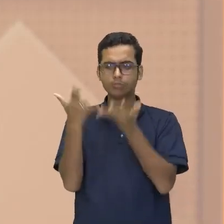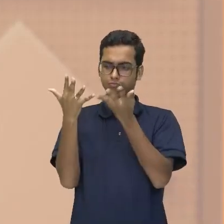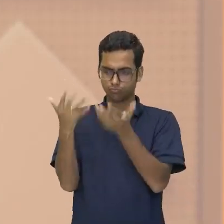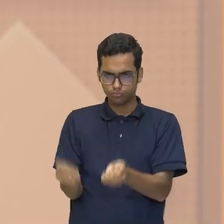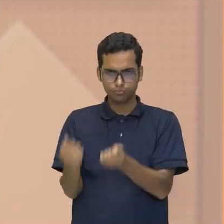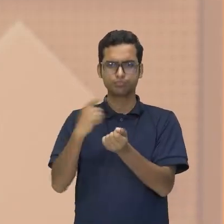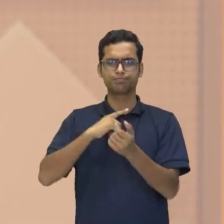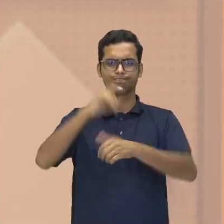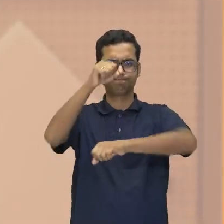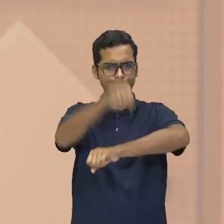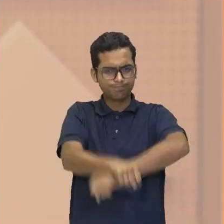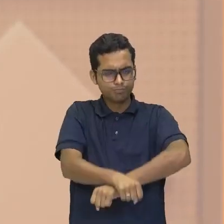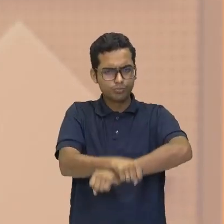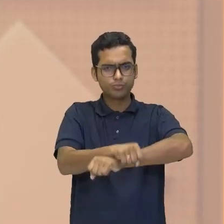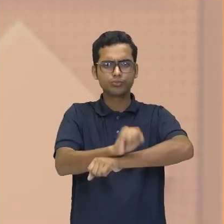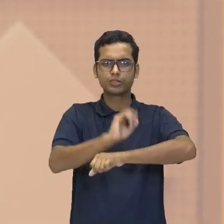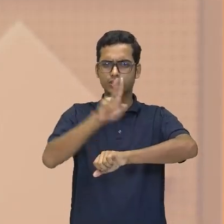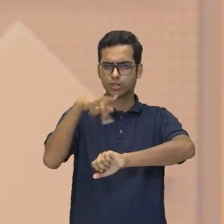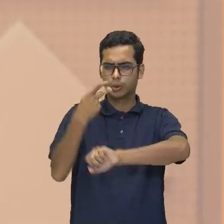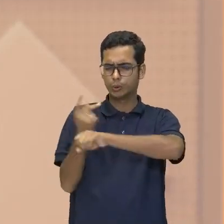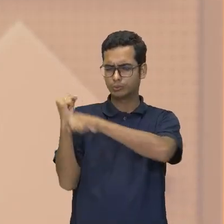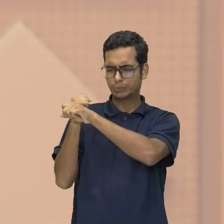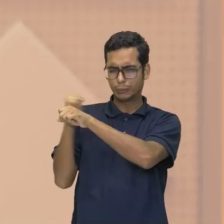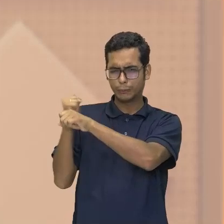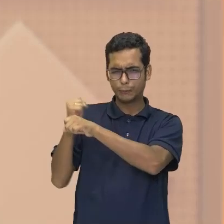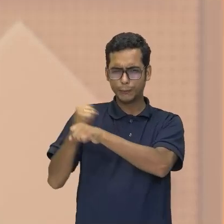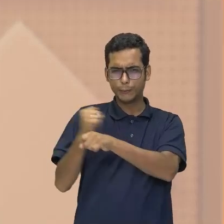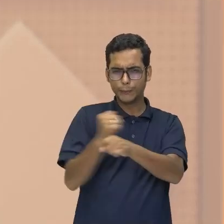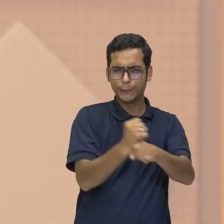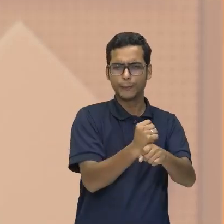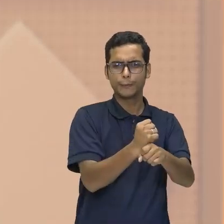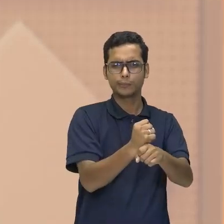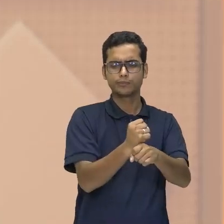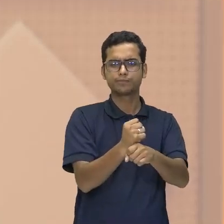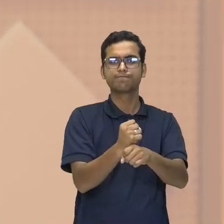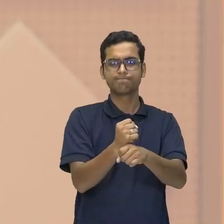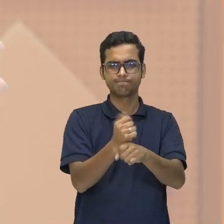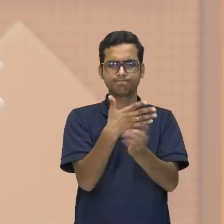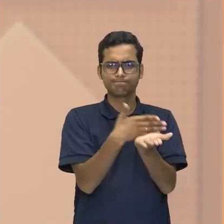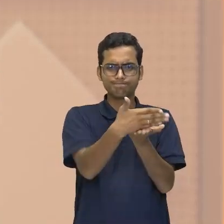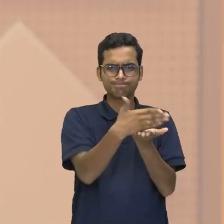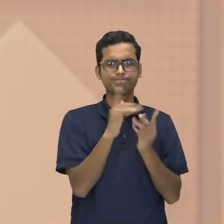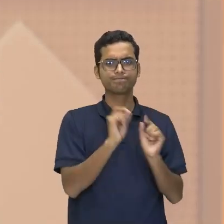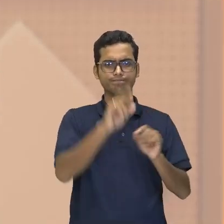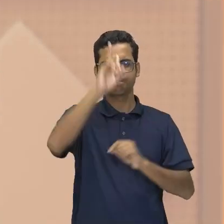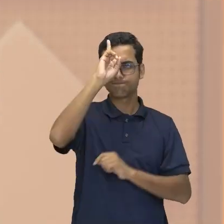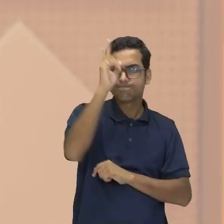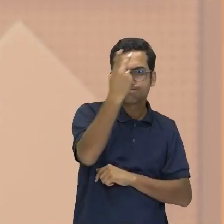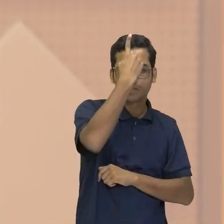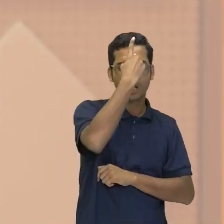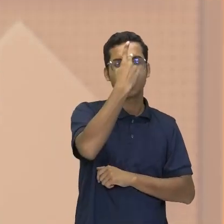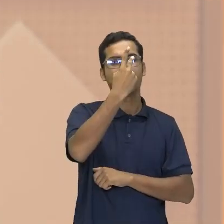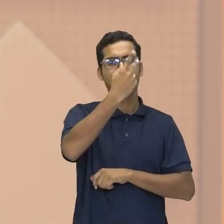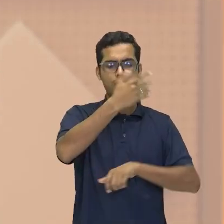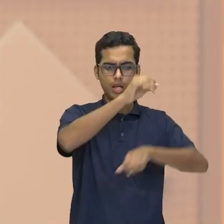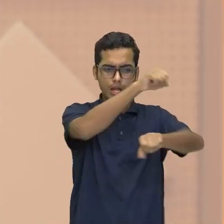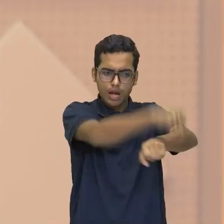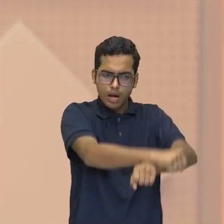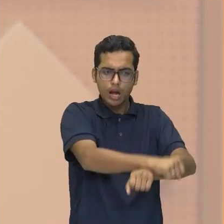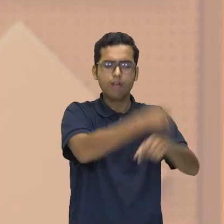tempo, vamos dizer assim, muito tempo depois, né? Ela vai começar a proibir a prática